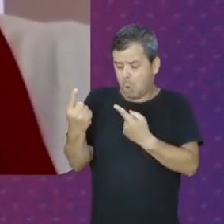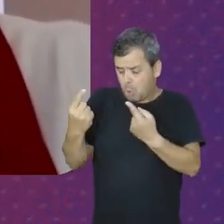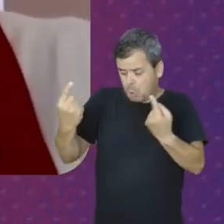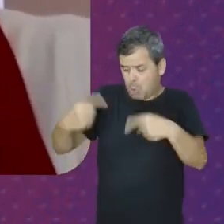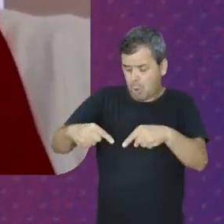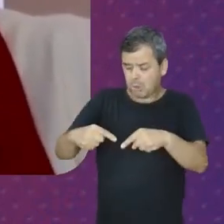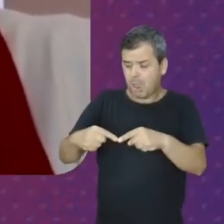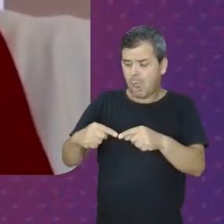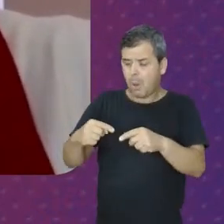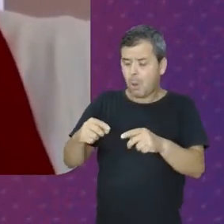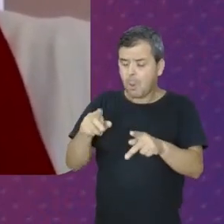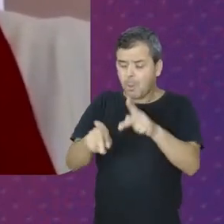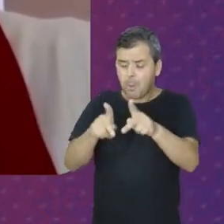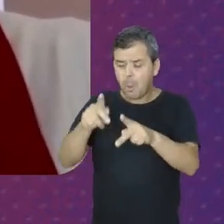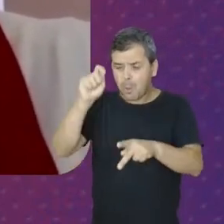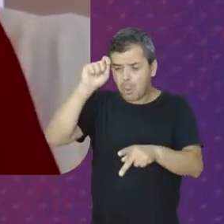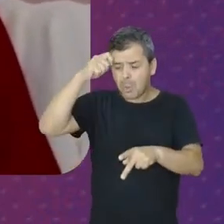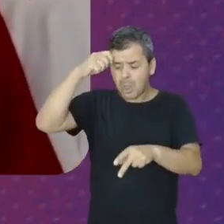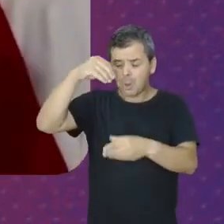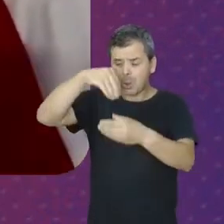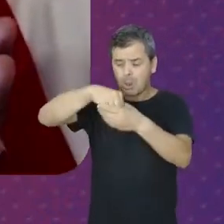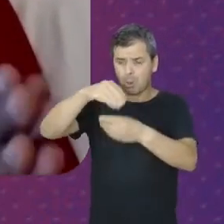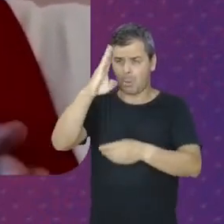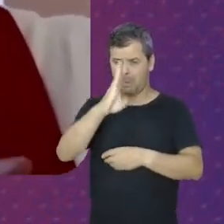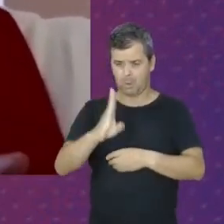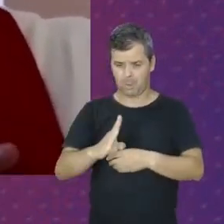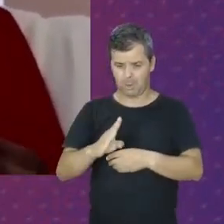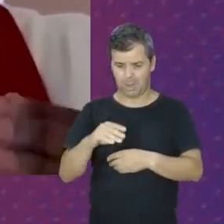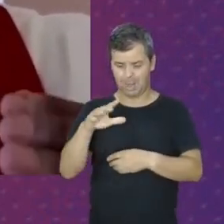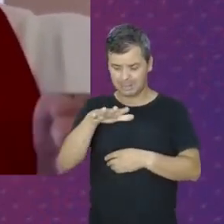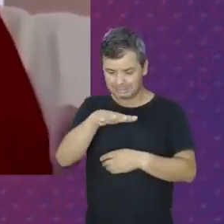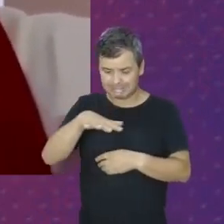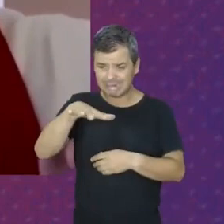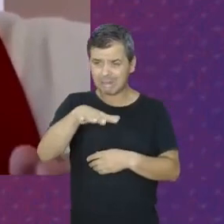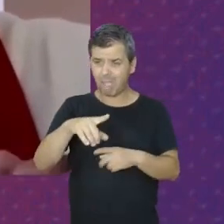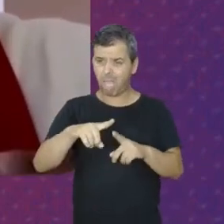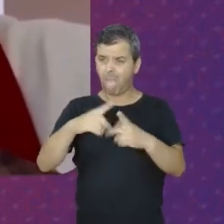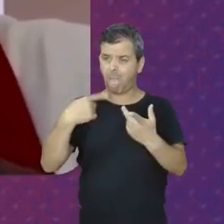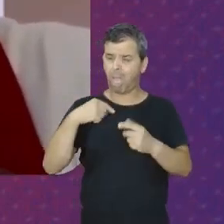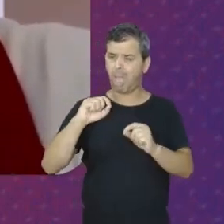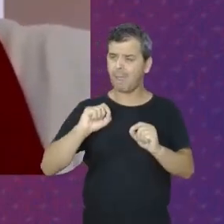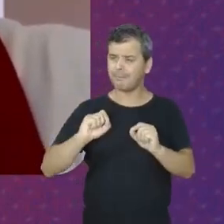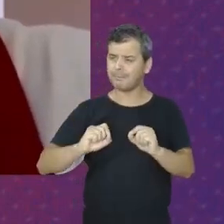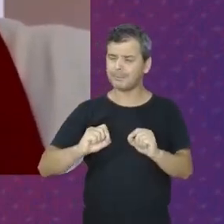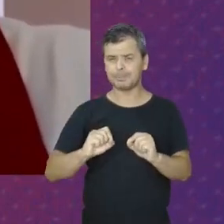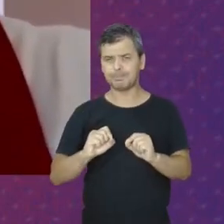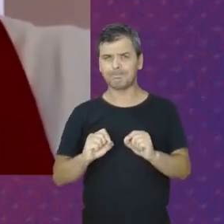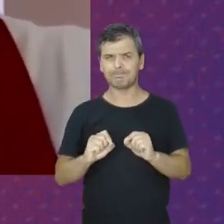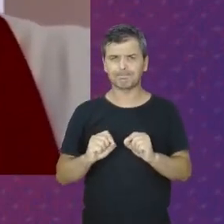país. Então, nesse sentido, esse cenário, que é um cenário